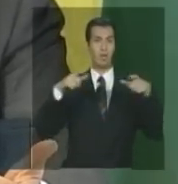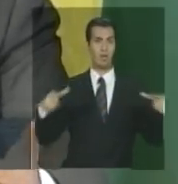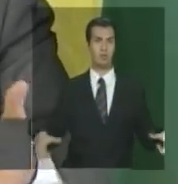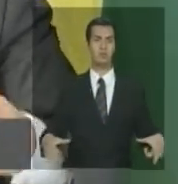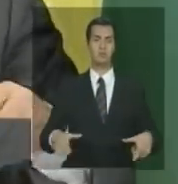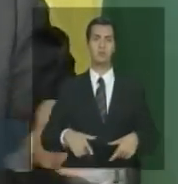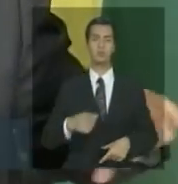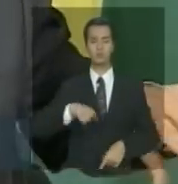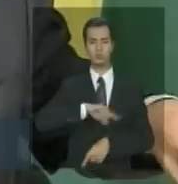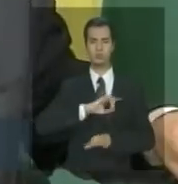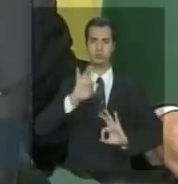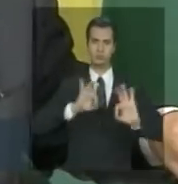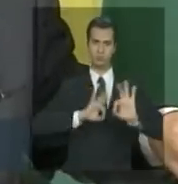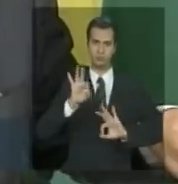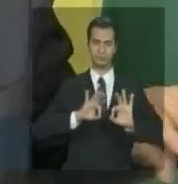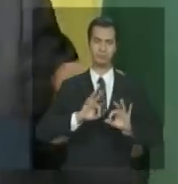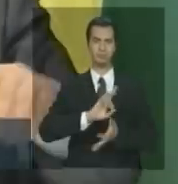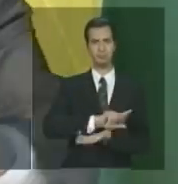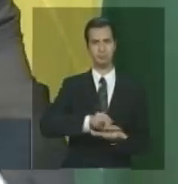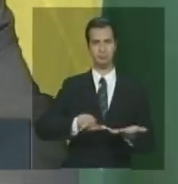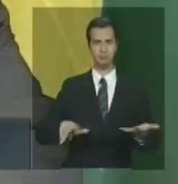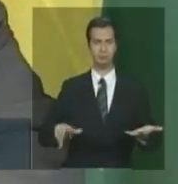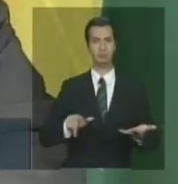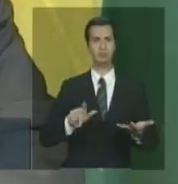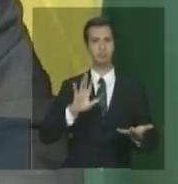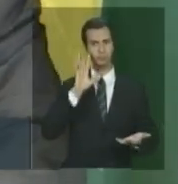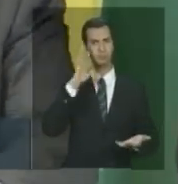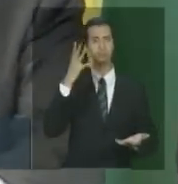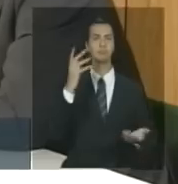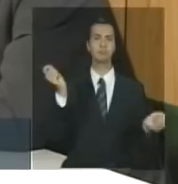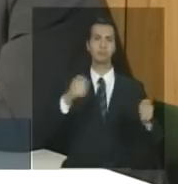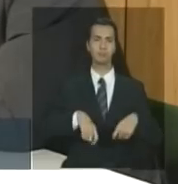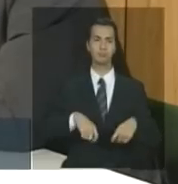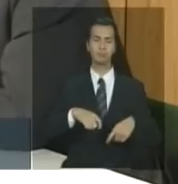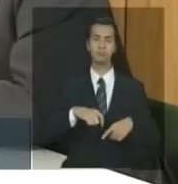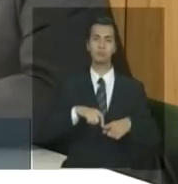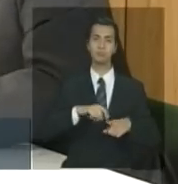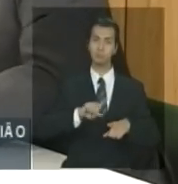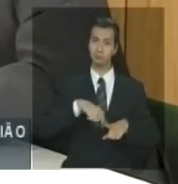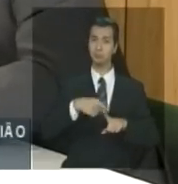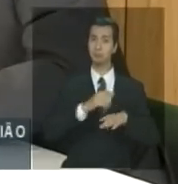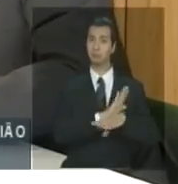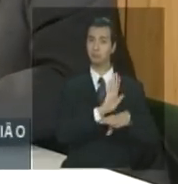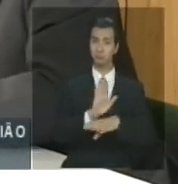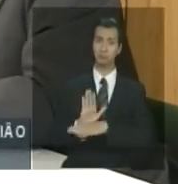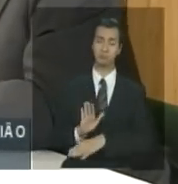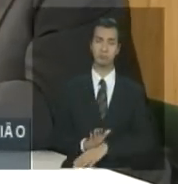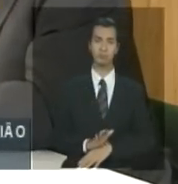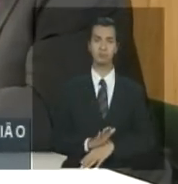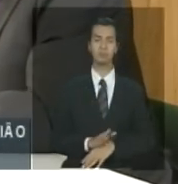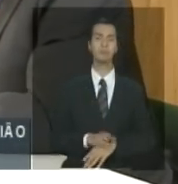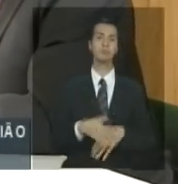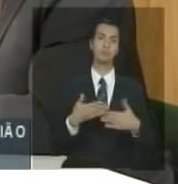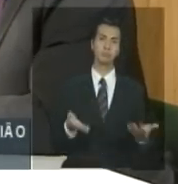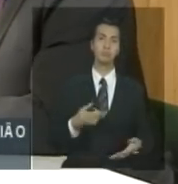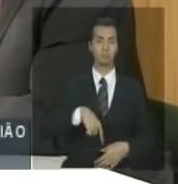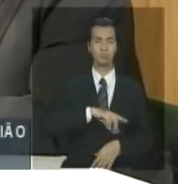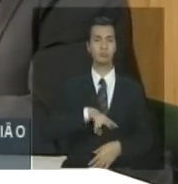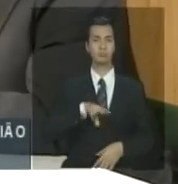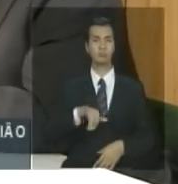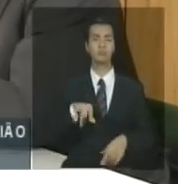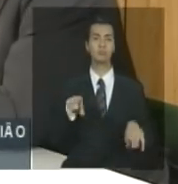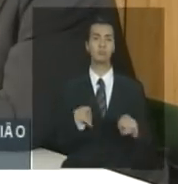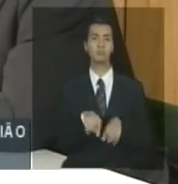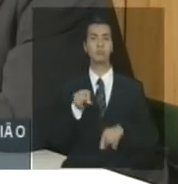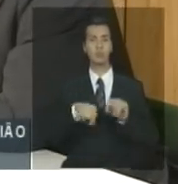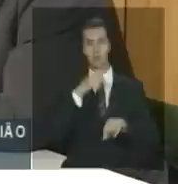estamos preparando várias medidas para que isso seja ampliado e, portanto, vamos também baratear o